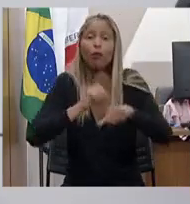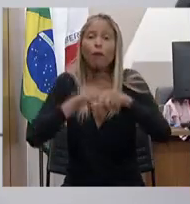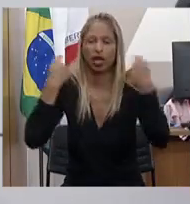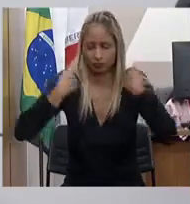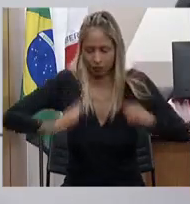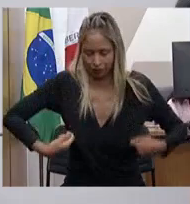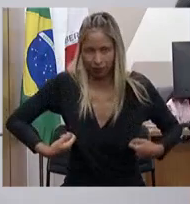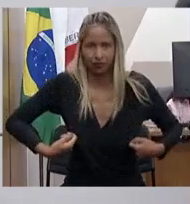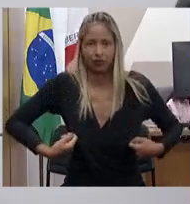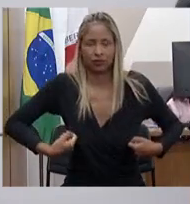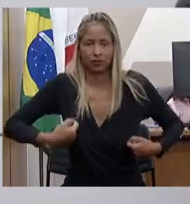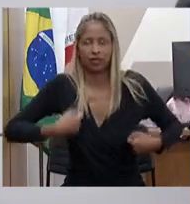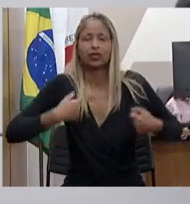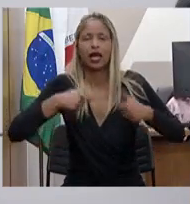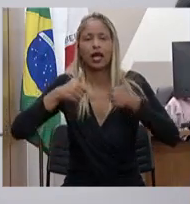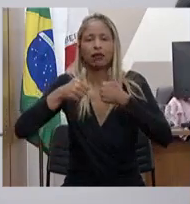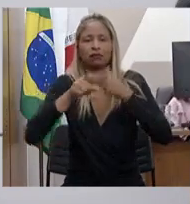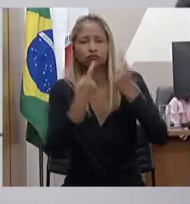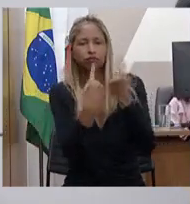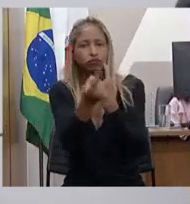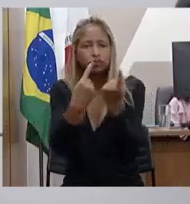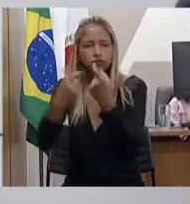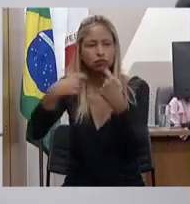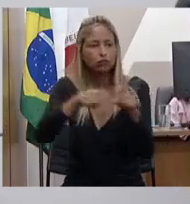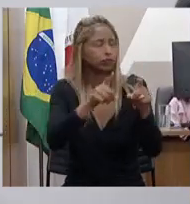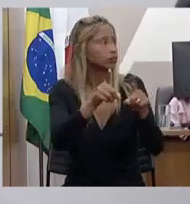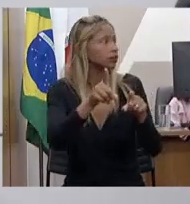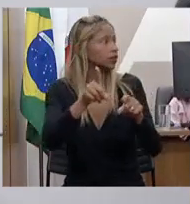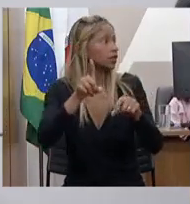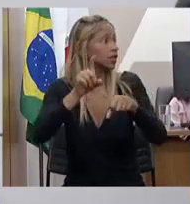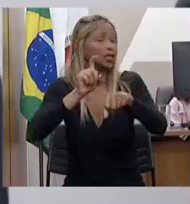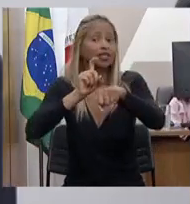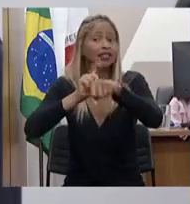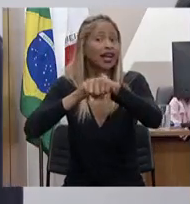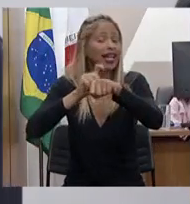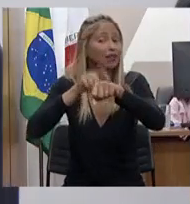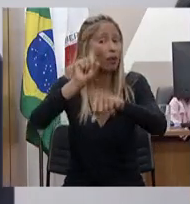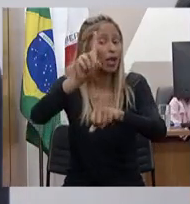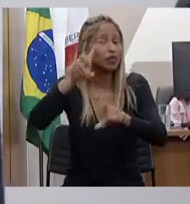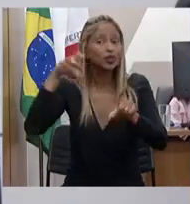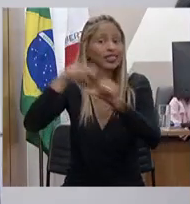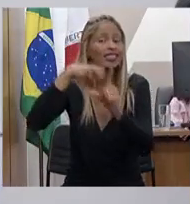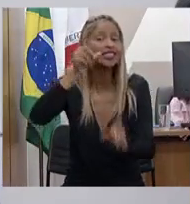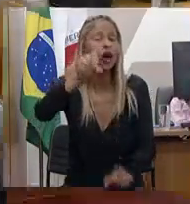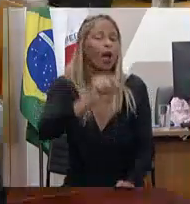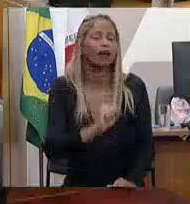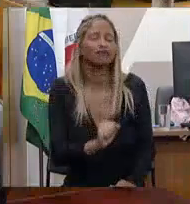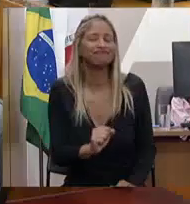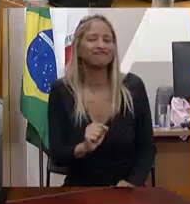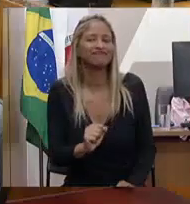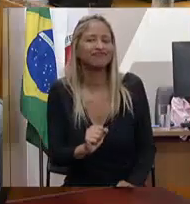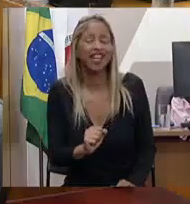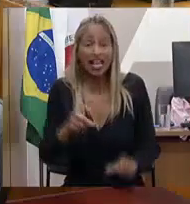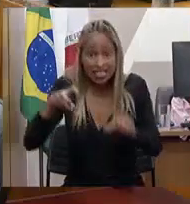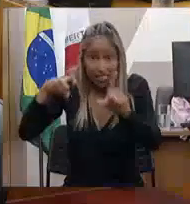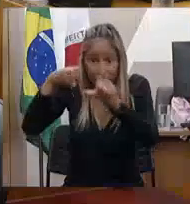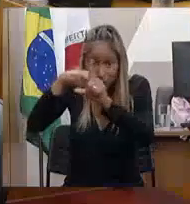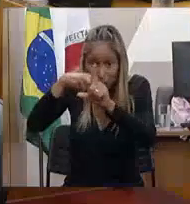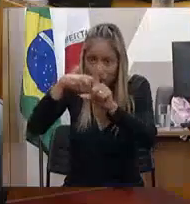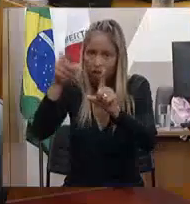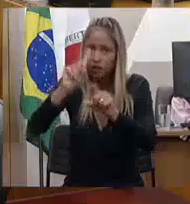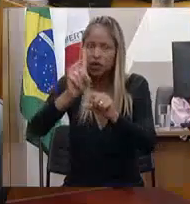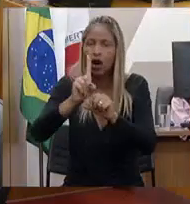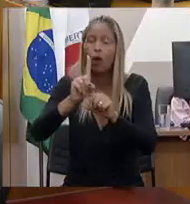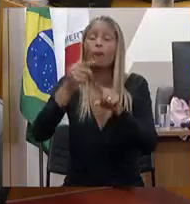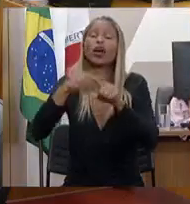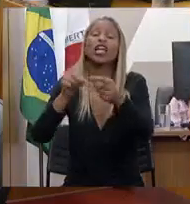ele tem o trânsito de trabalho se for não é se ele acidentar no trânsito ele tem